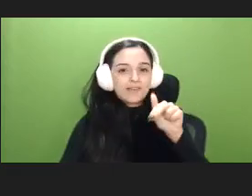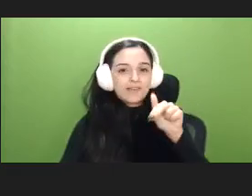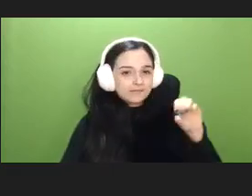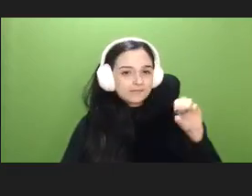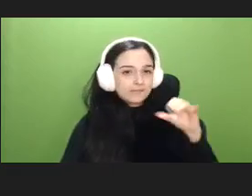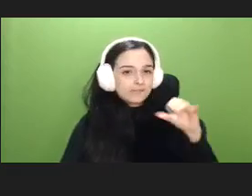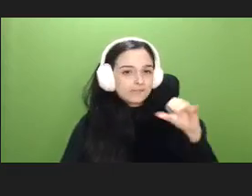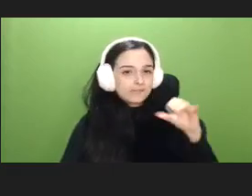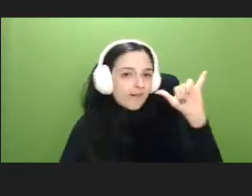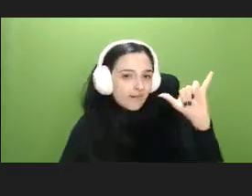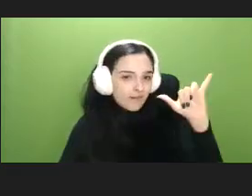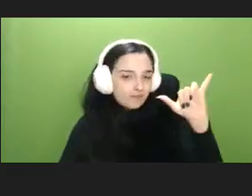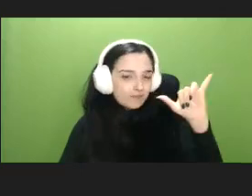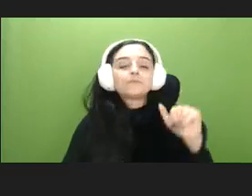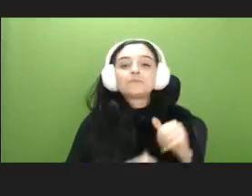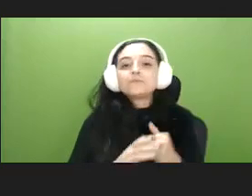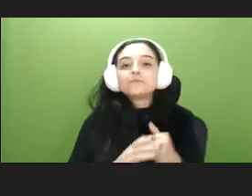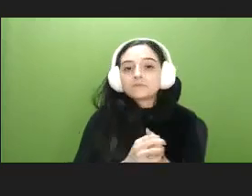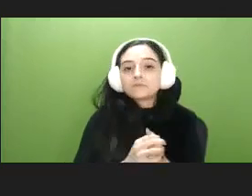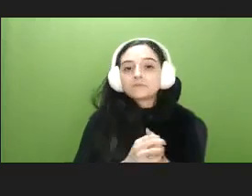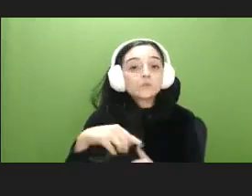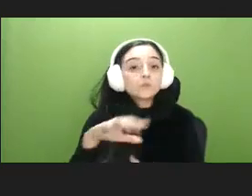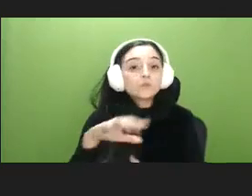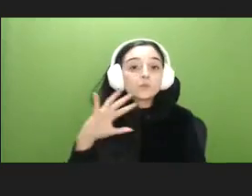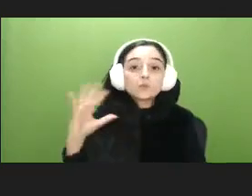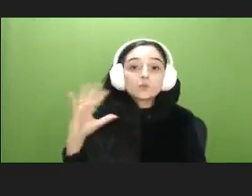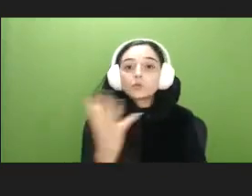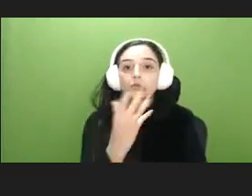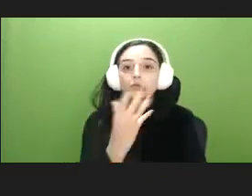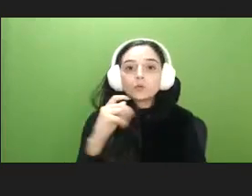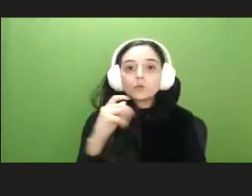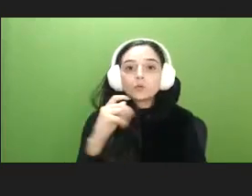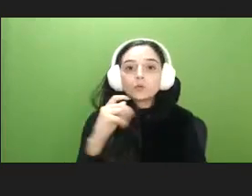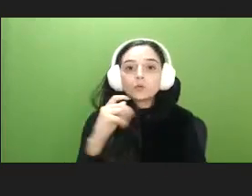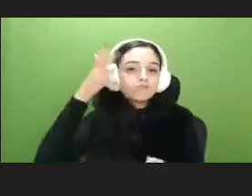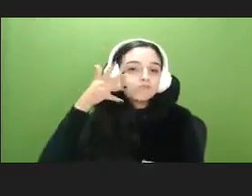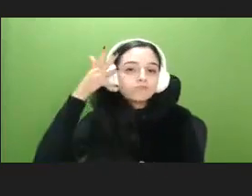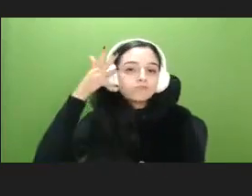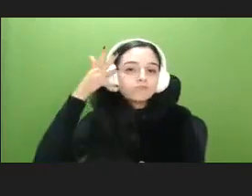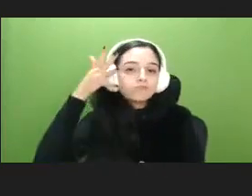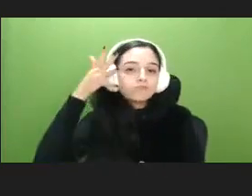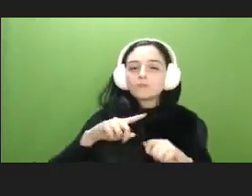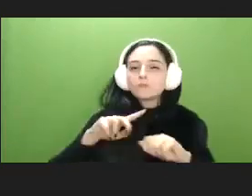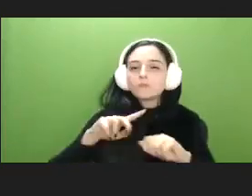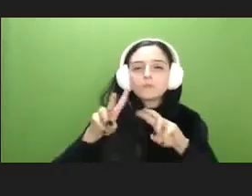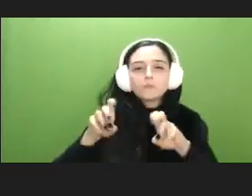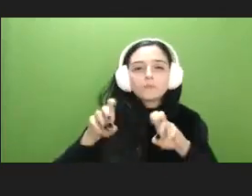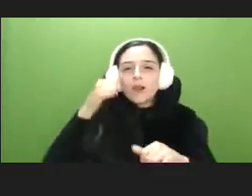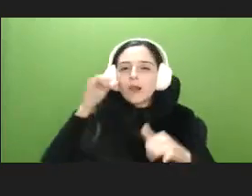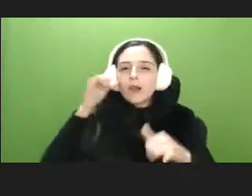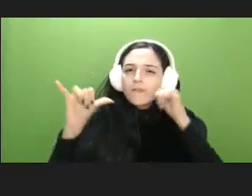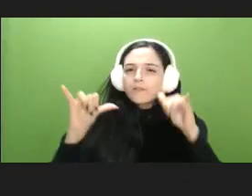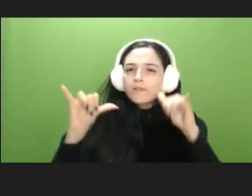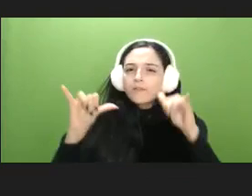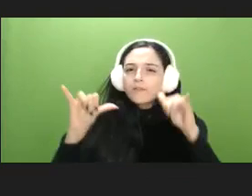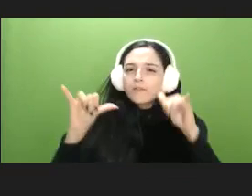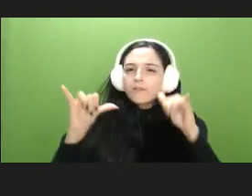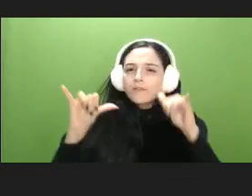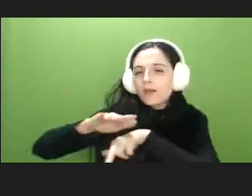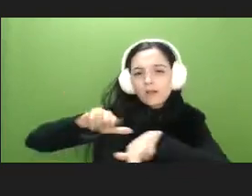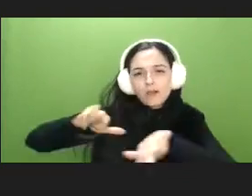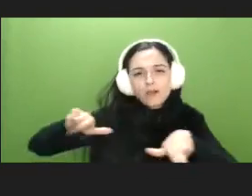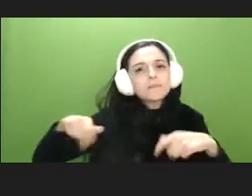tudo que a gente puder falar para se prevenir doenças, condições, deve ser falado, deve